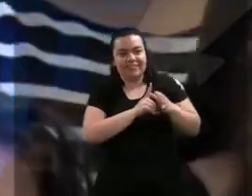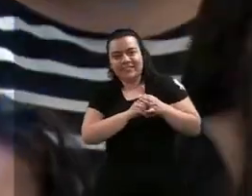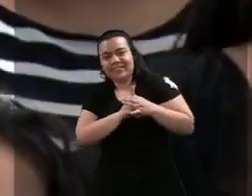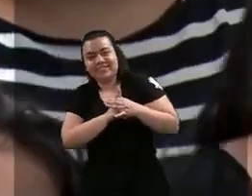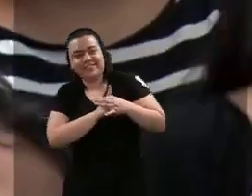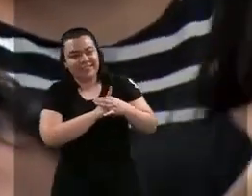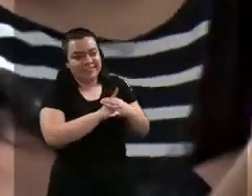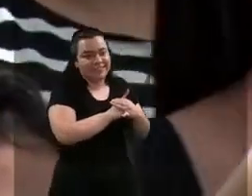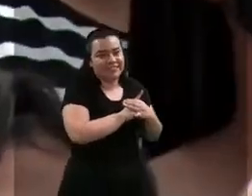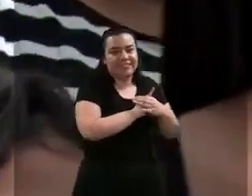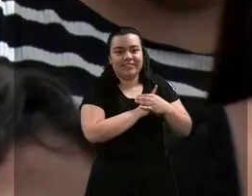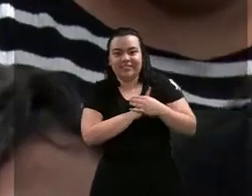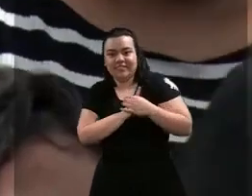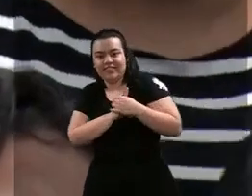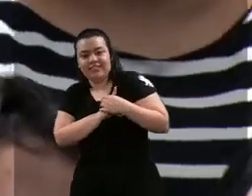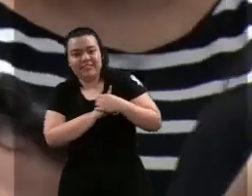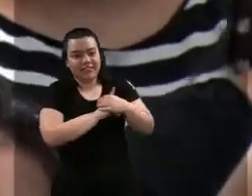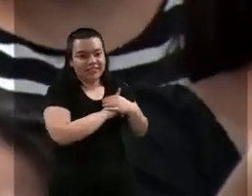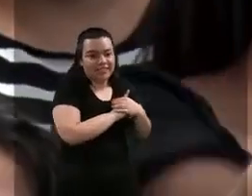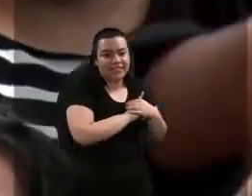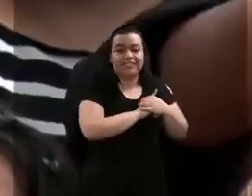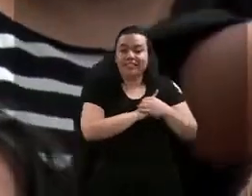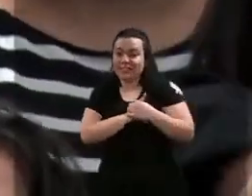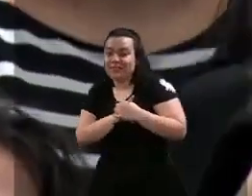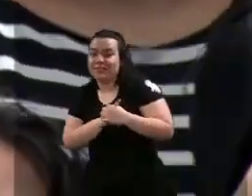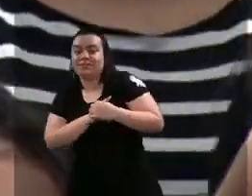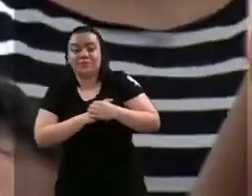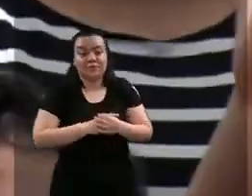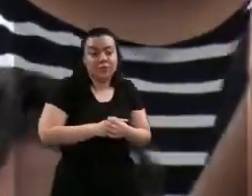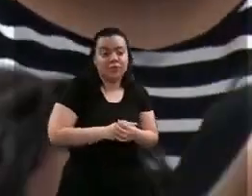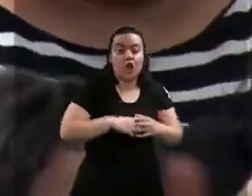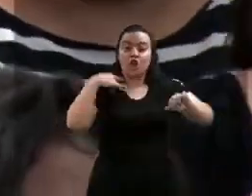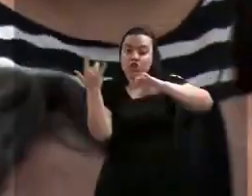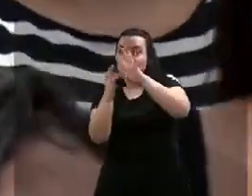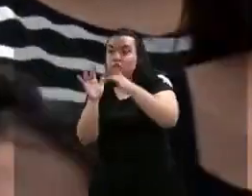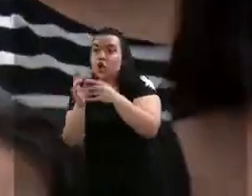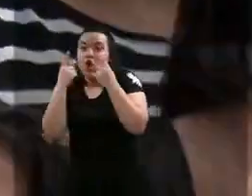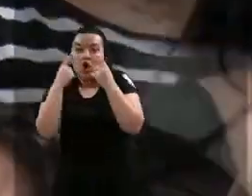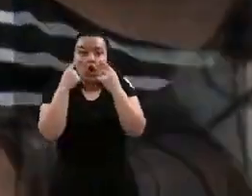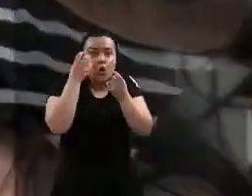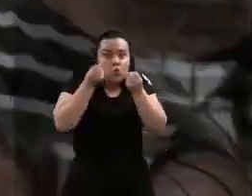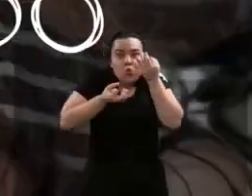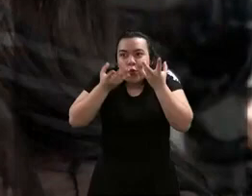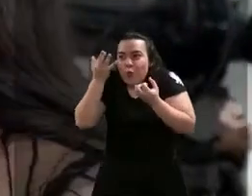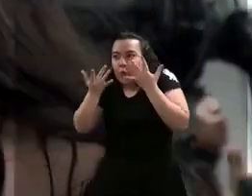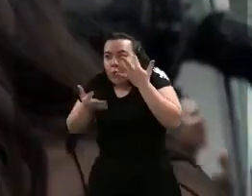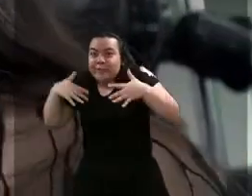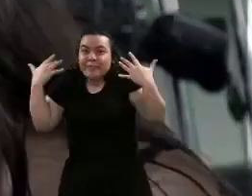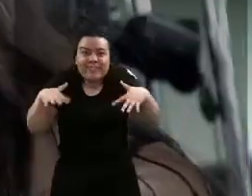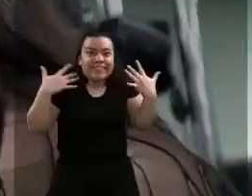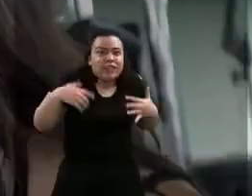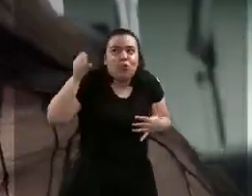pode morar aqui. Tem fogo nos olhos, eu